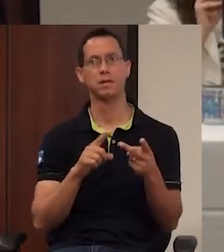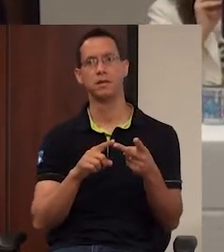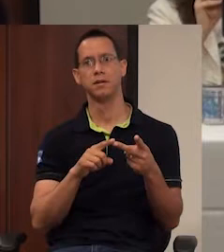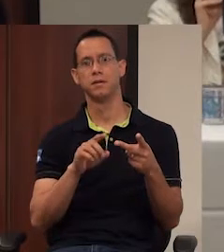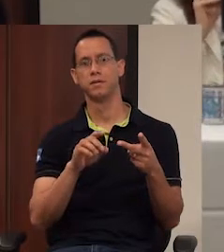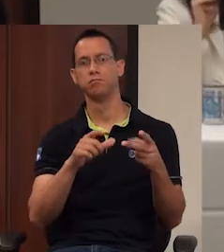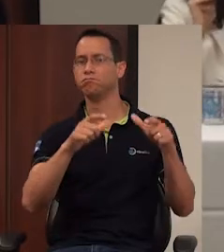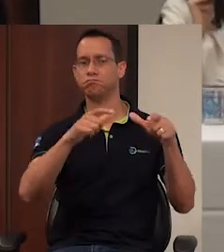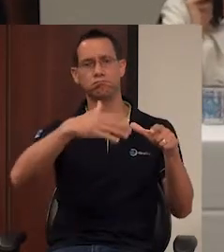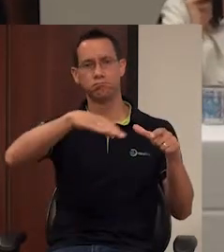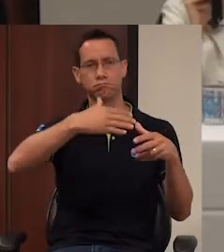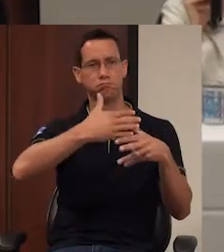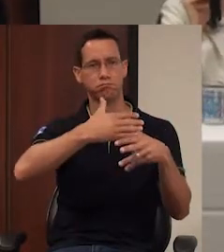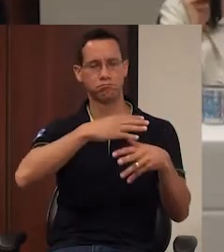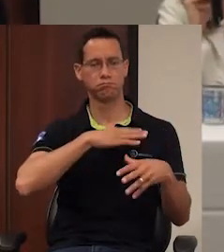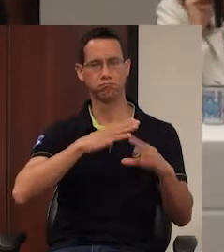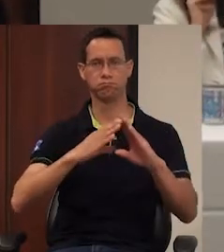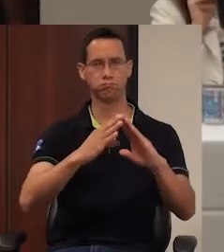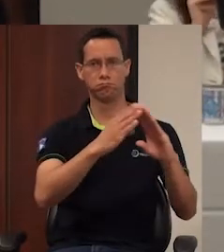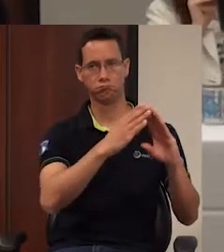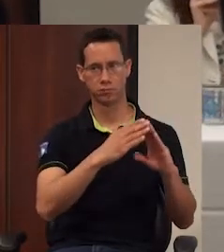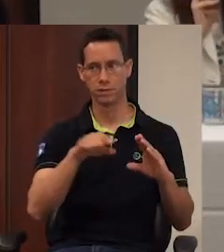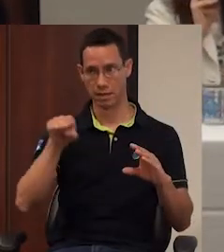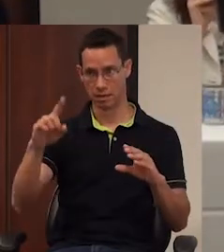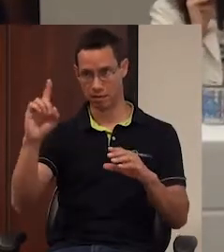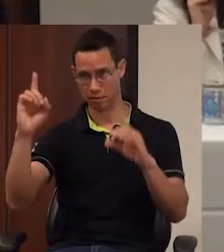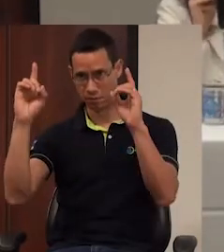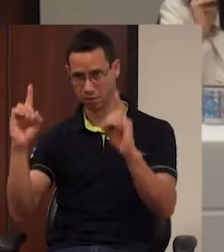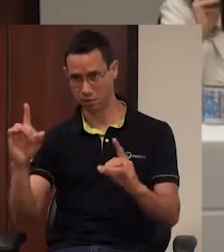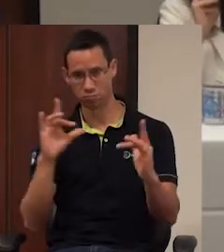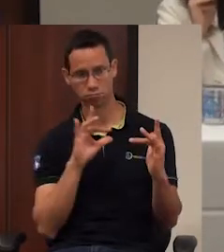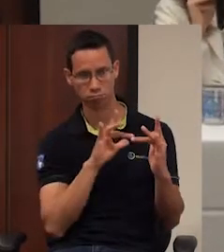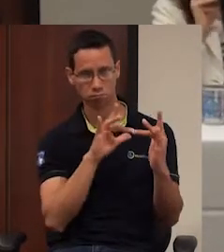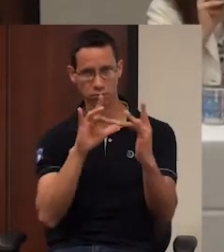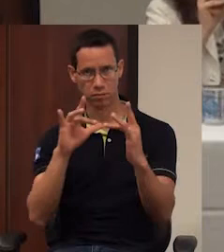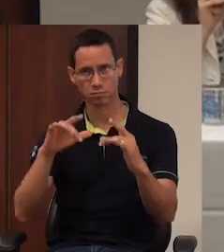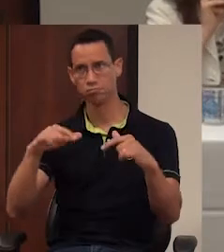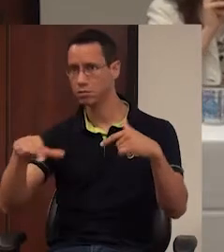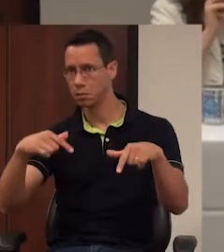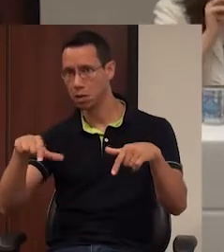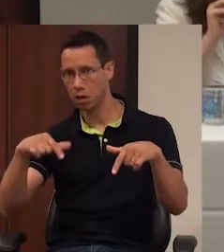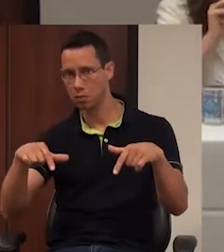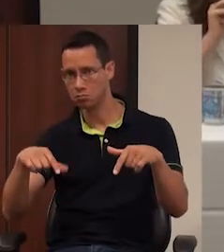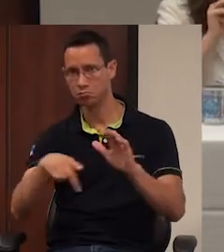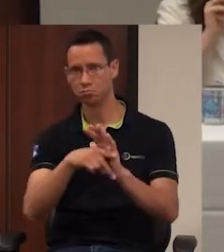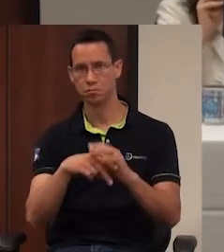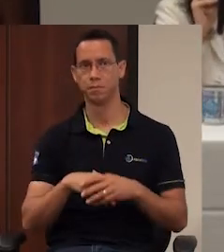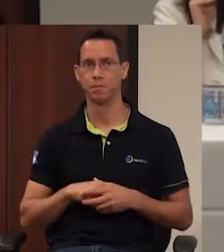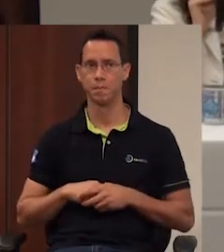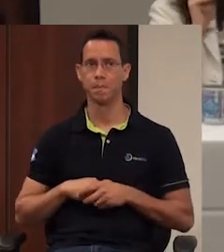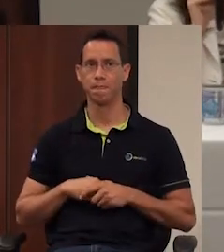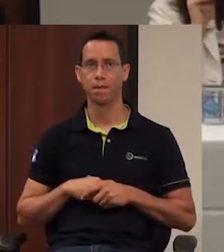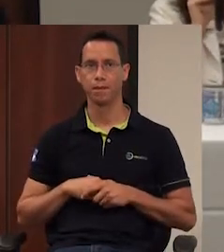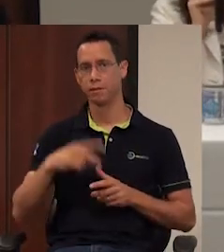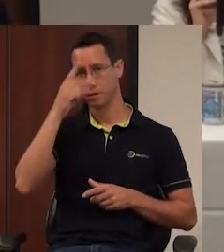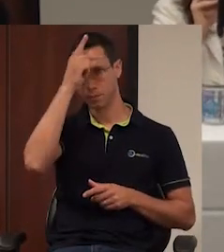do bairro, as pessoas com quem essa pessoa com deficiência tem algum contato, eventualmente se é uma pessoa que trabalha, pode ser alguém do próprio trabalho. Então,